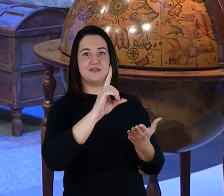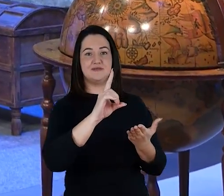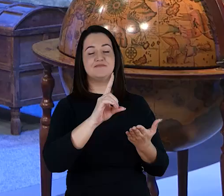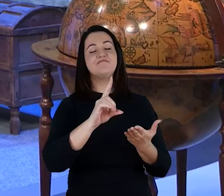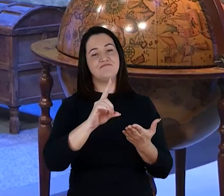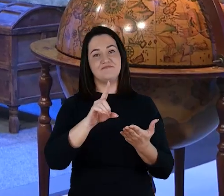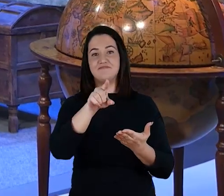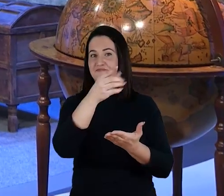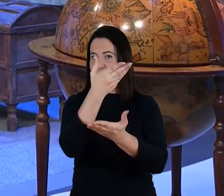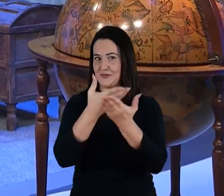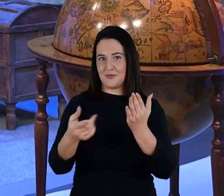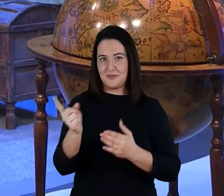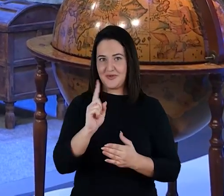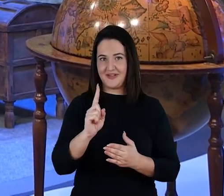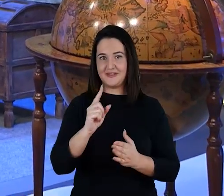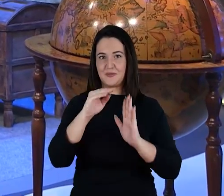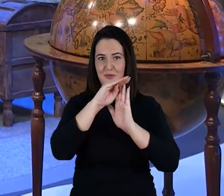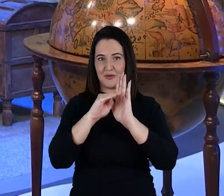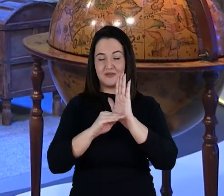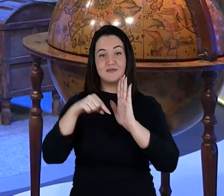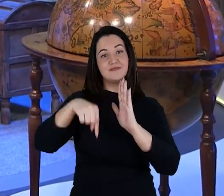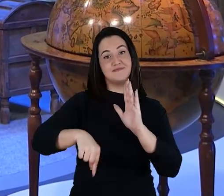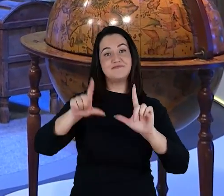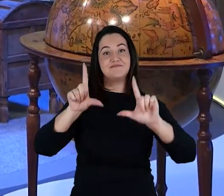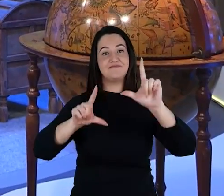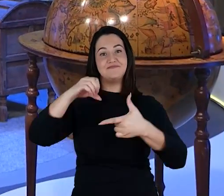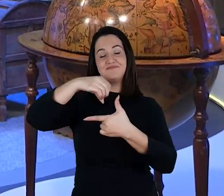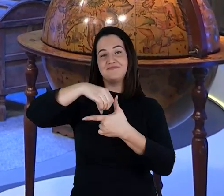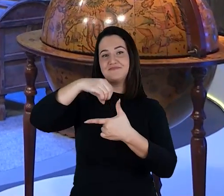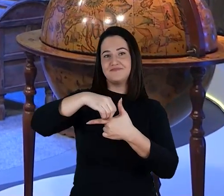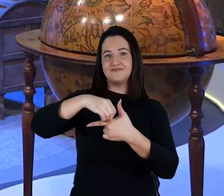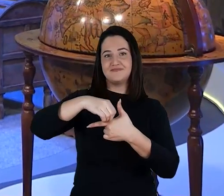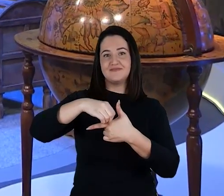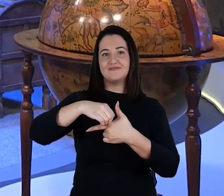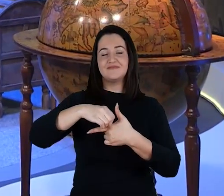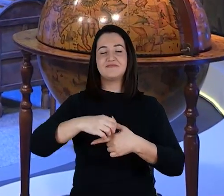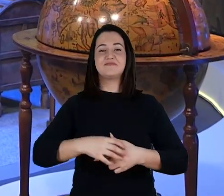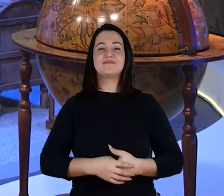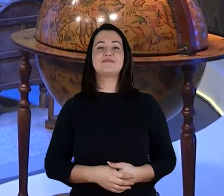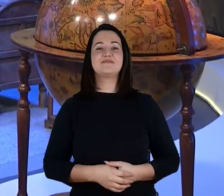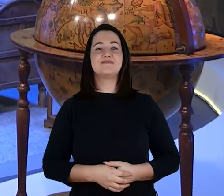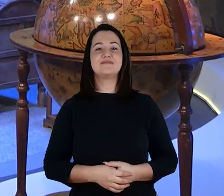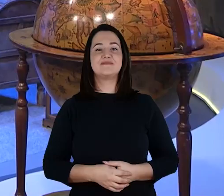Portanto, não perca o nosso encontro aqui na sua TV Novo Tempo, canal da